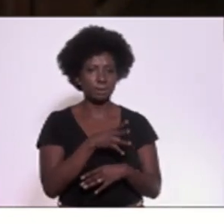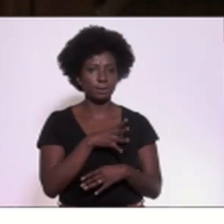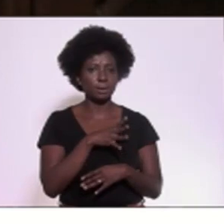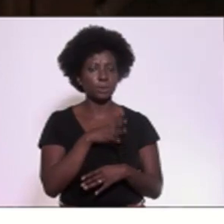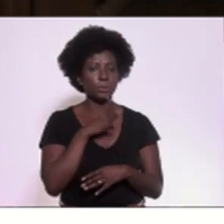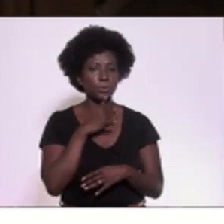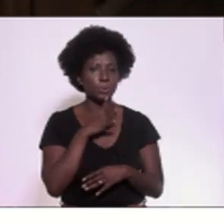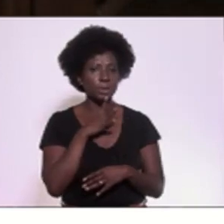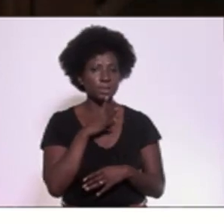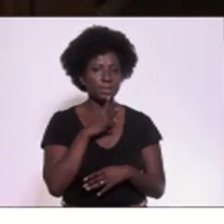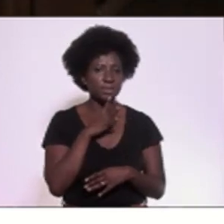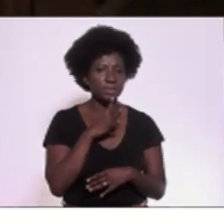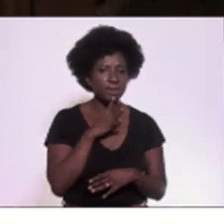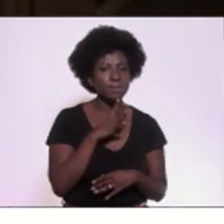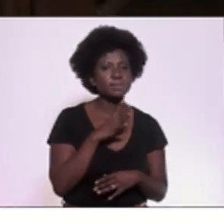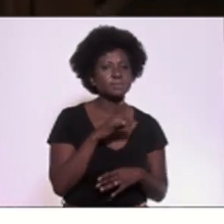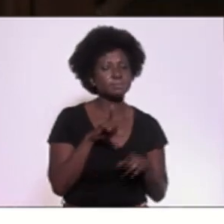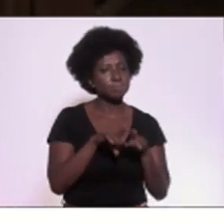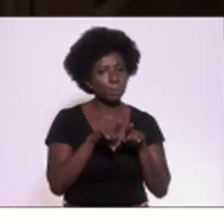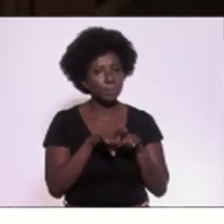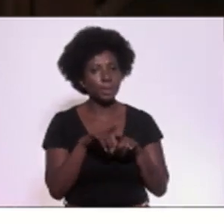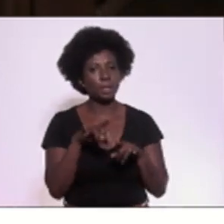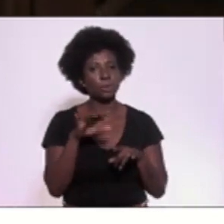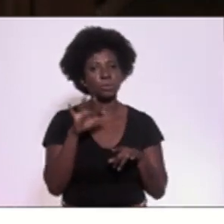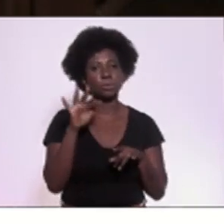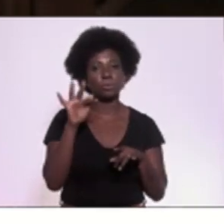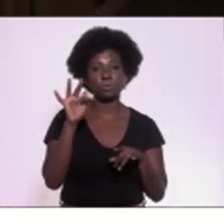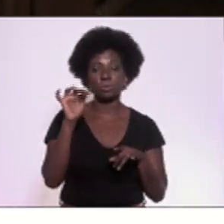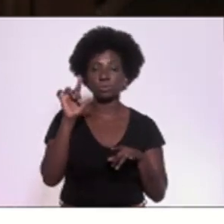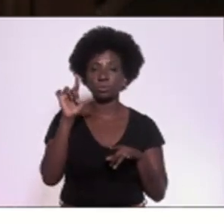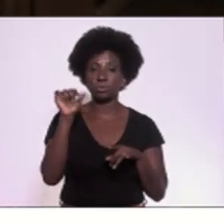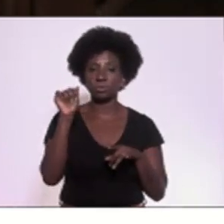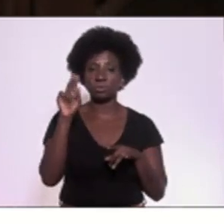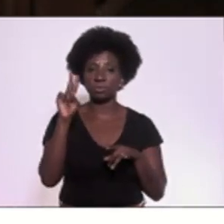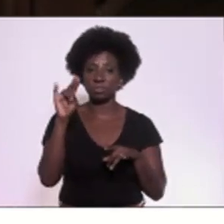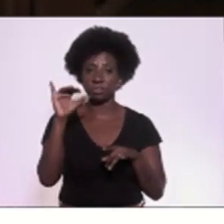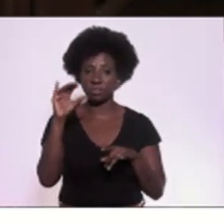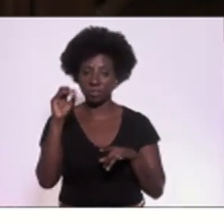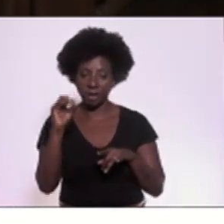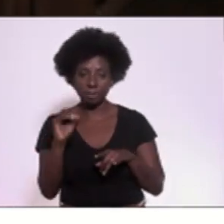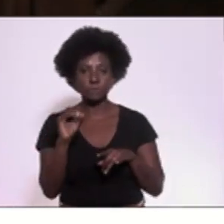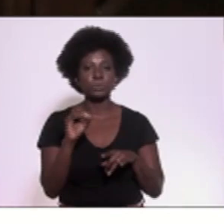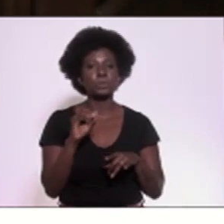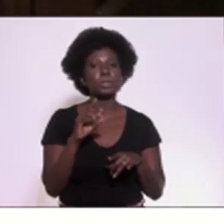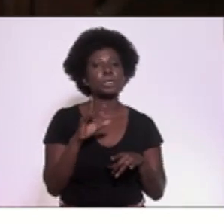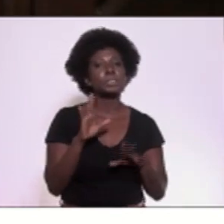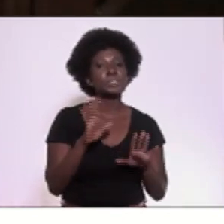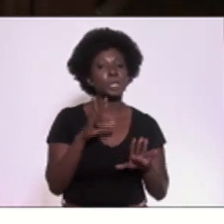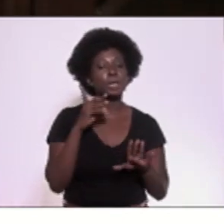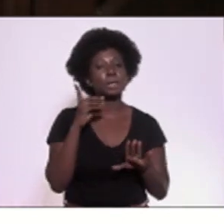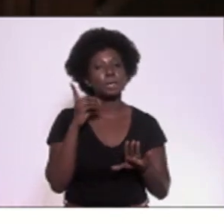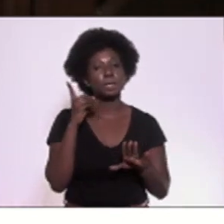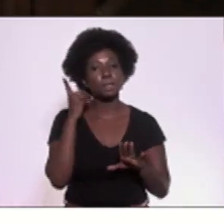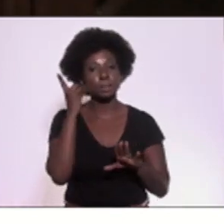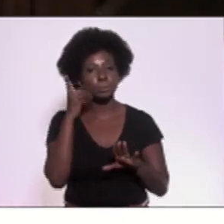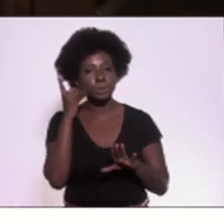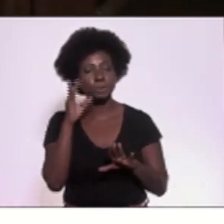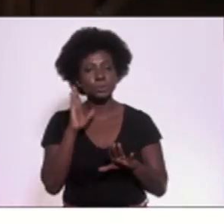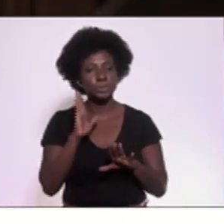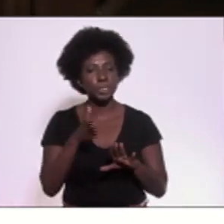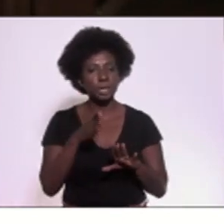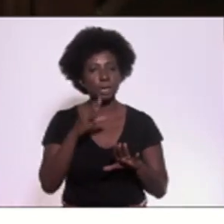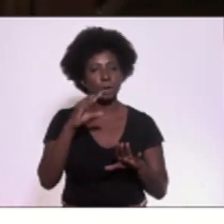deputado Flávio Serafini, deputado Eliomar Coelho, já passou dos 70